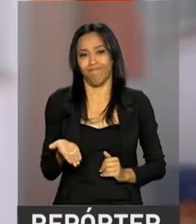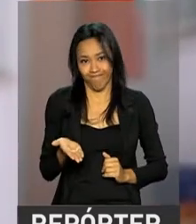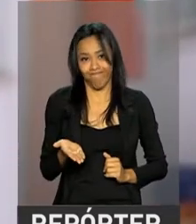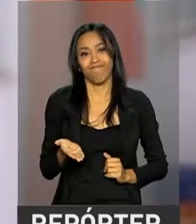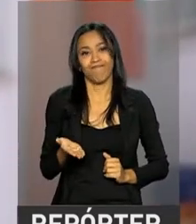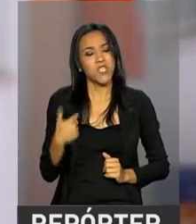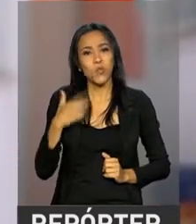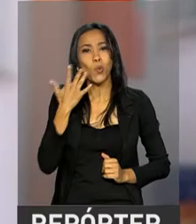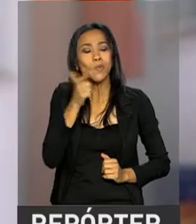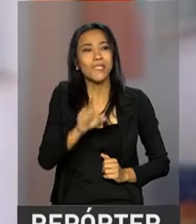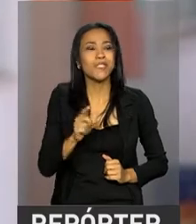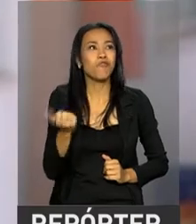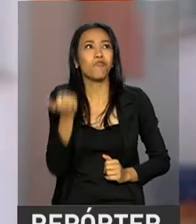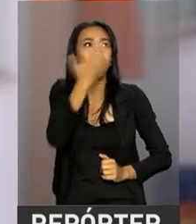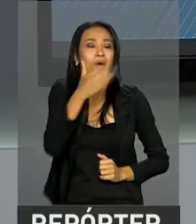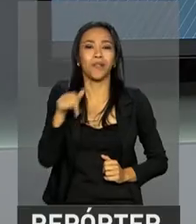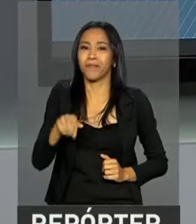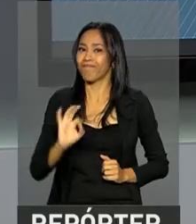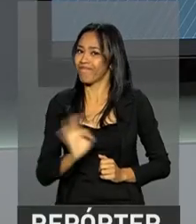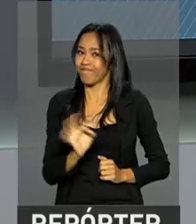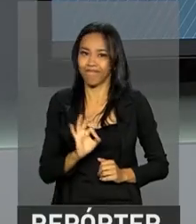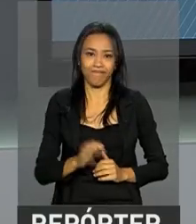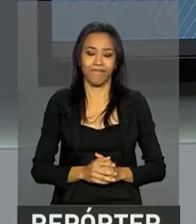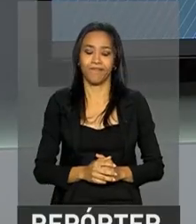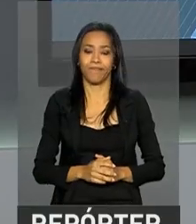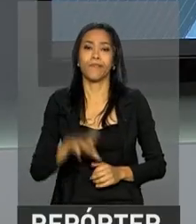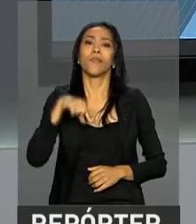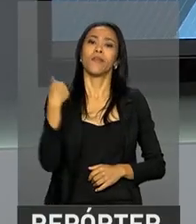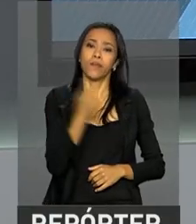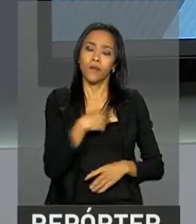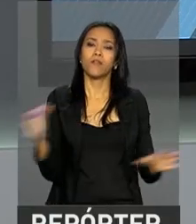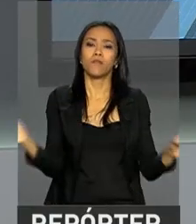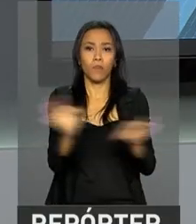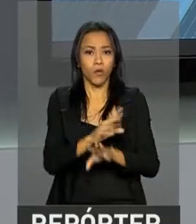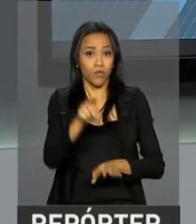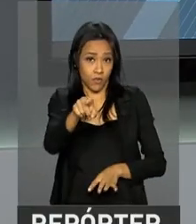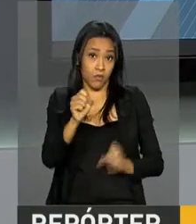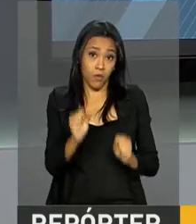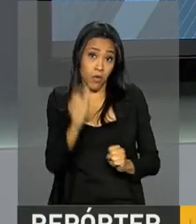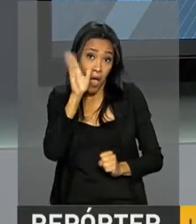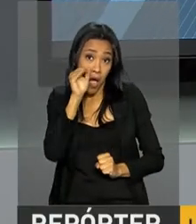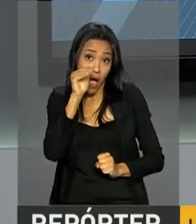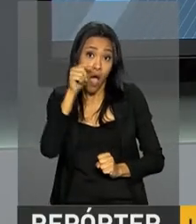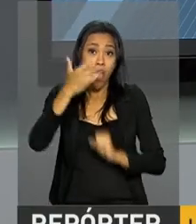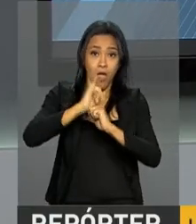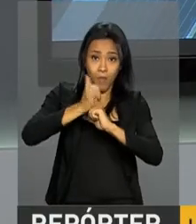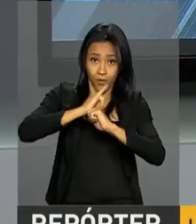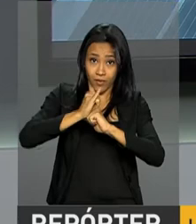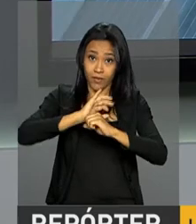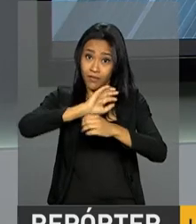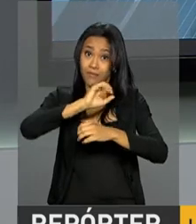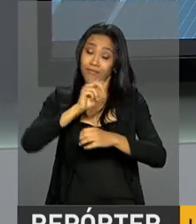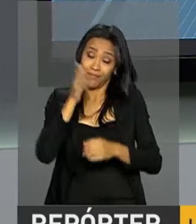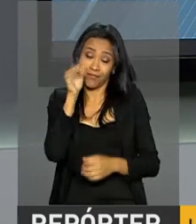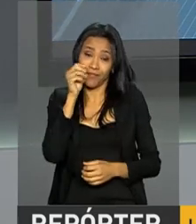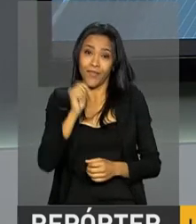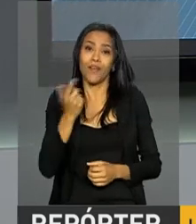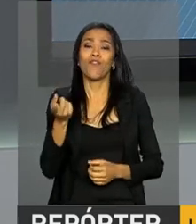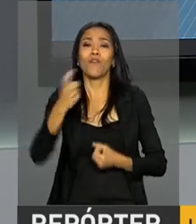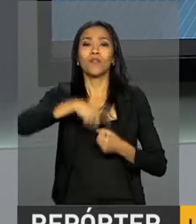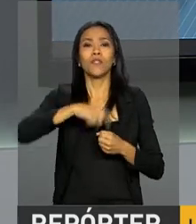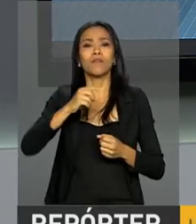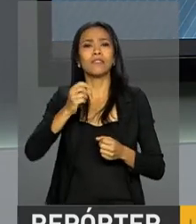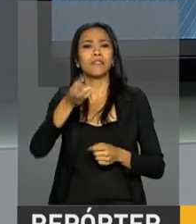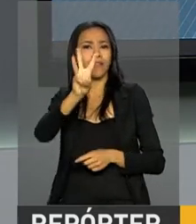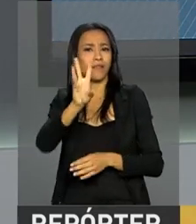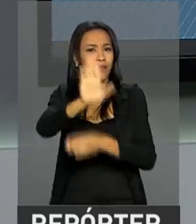eu não consigo ficar fora daqui nós ficamos por aqui você pode rever as reportagens no youtube voltamos às